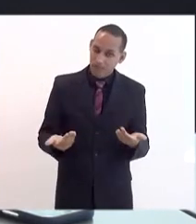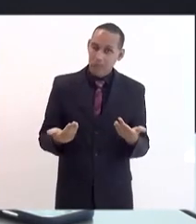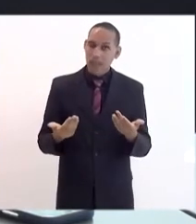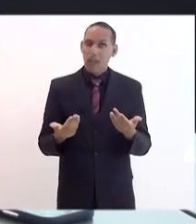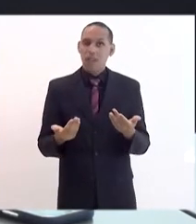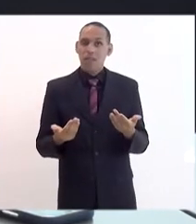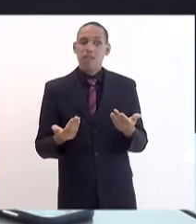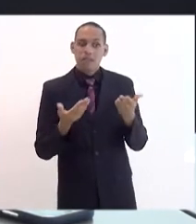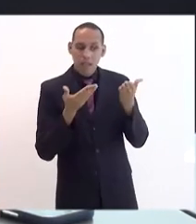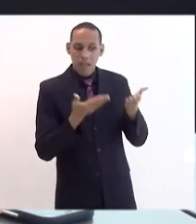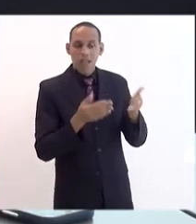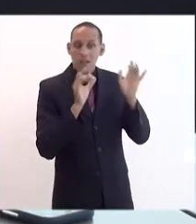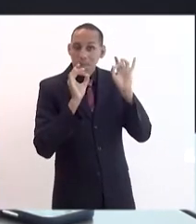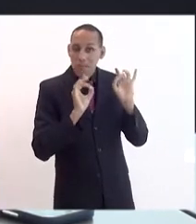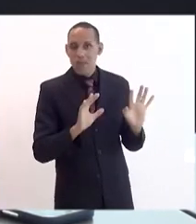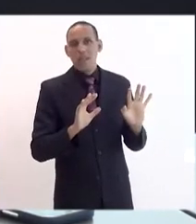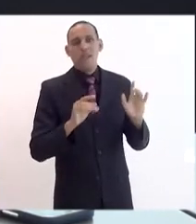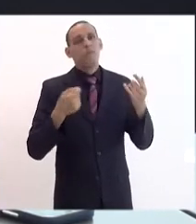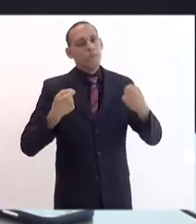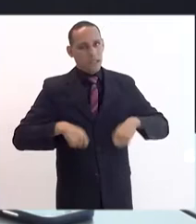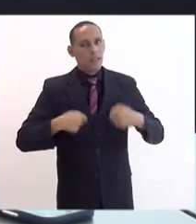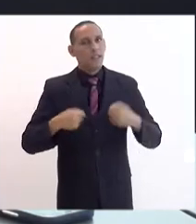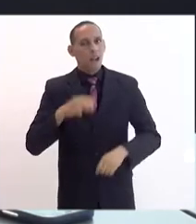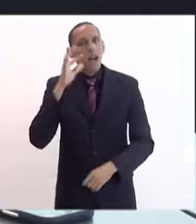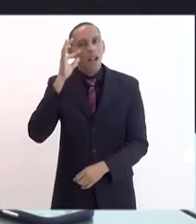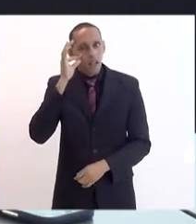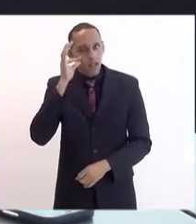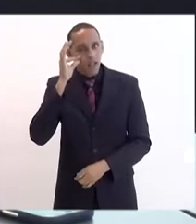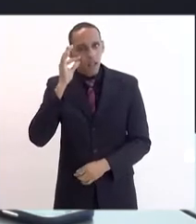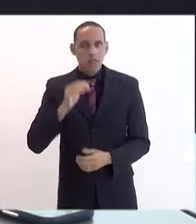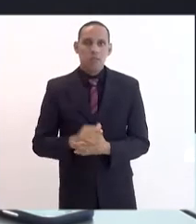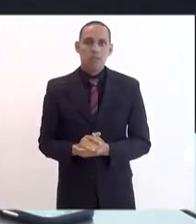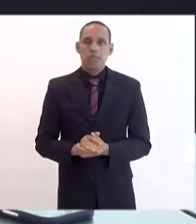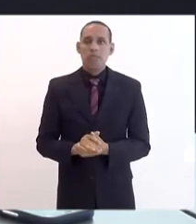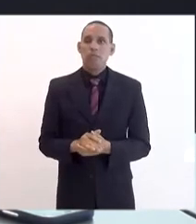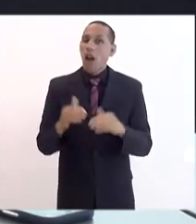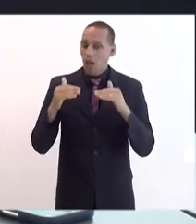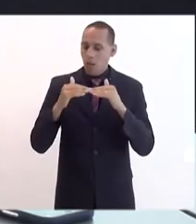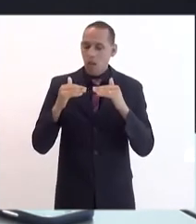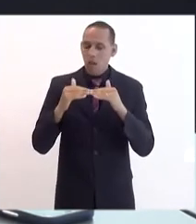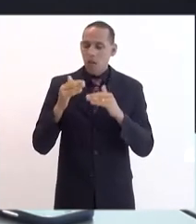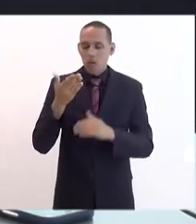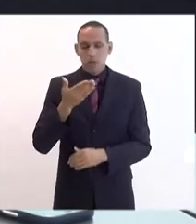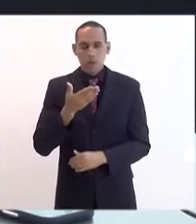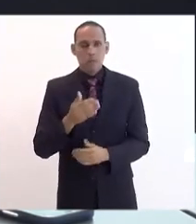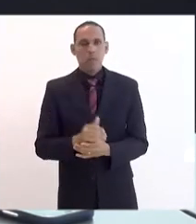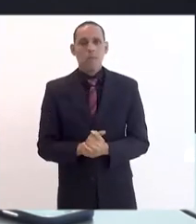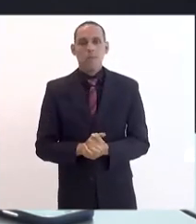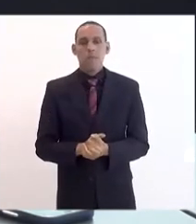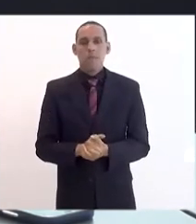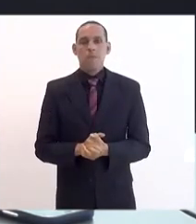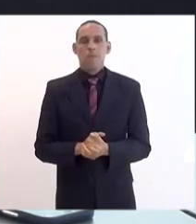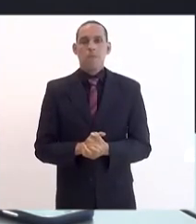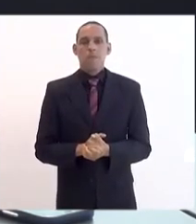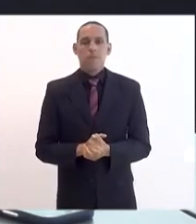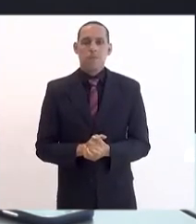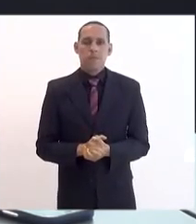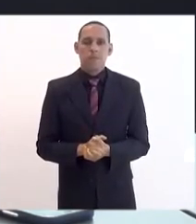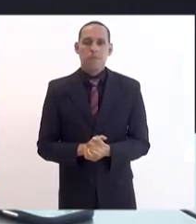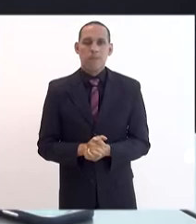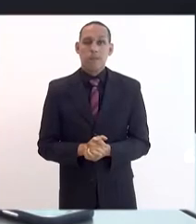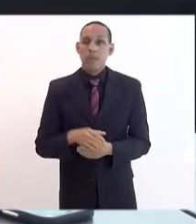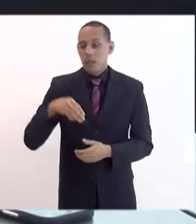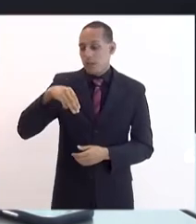específico, tinha que ser presencial. Há acordo quanto a isso. Tinha que ser presencial. O